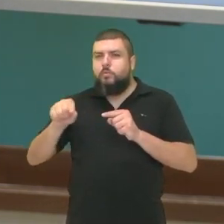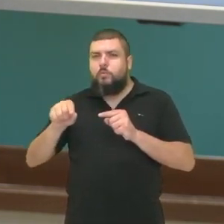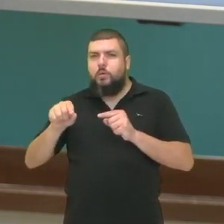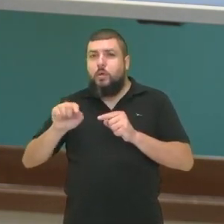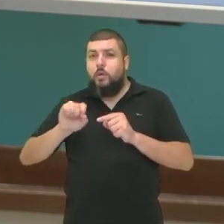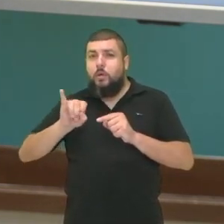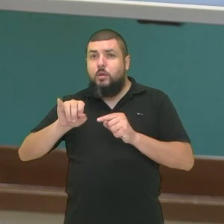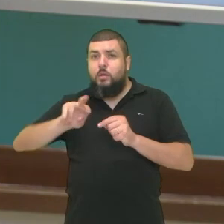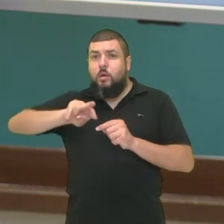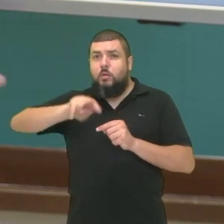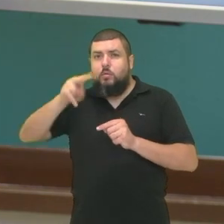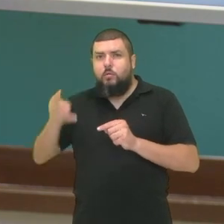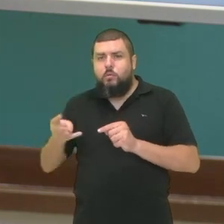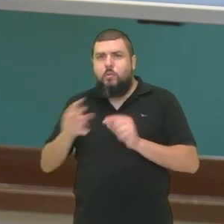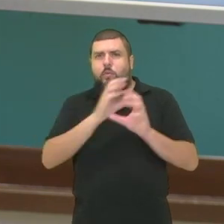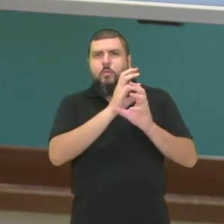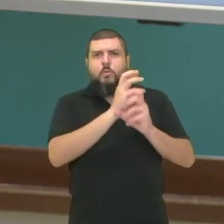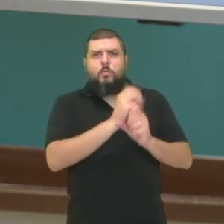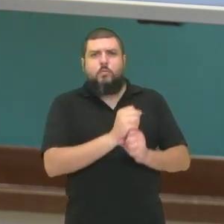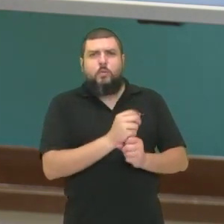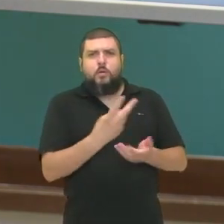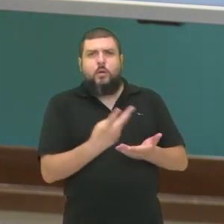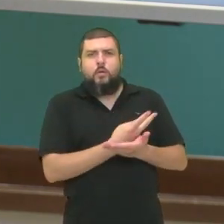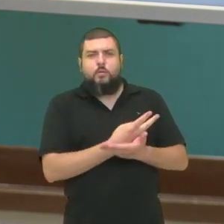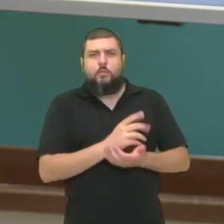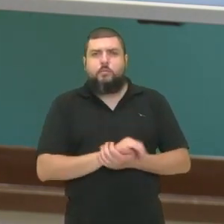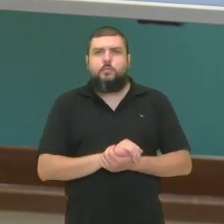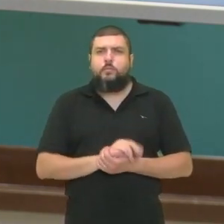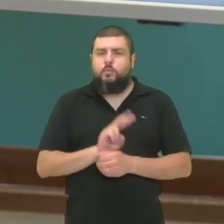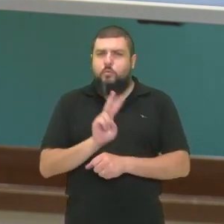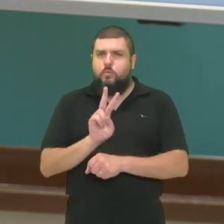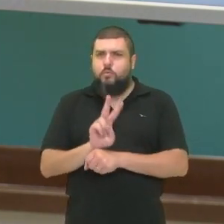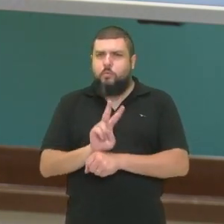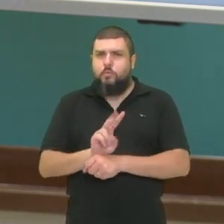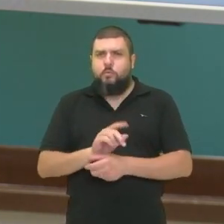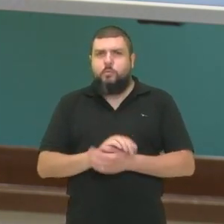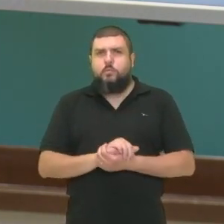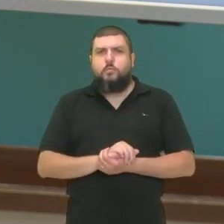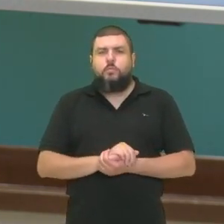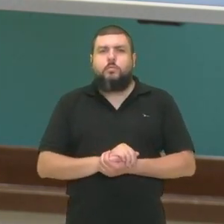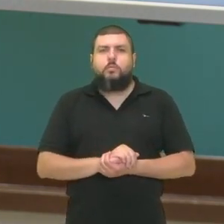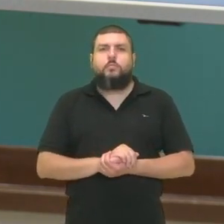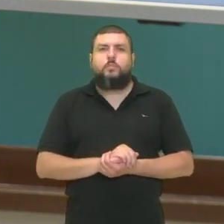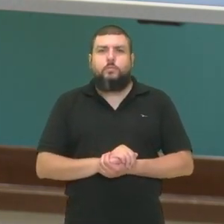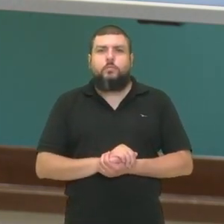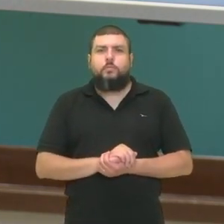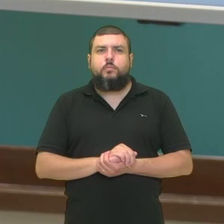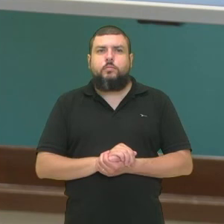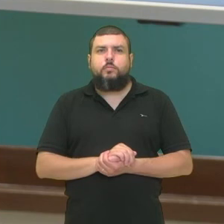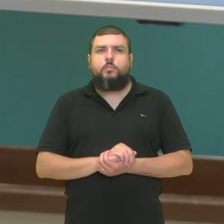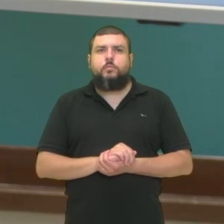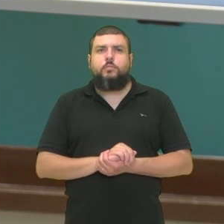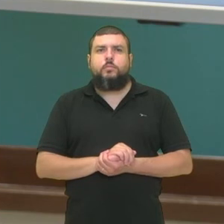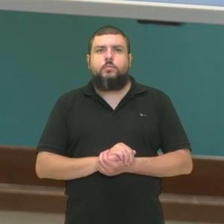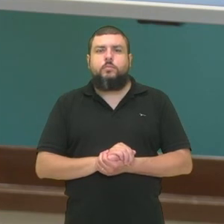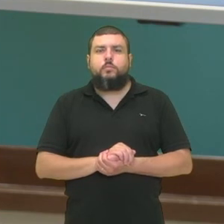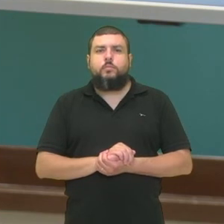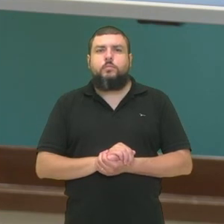algébrica corretamente e perde o exercício. Então, vamos lá. Montamos aqui os três pontos que a gente acabou de